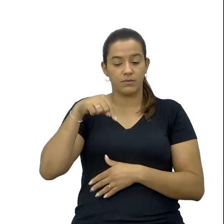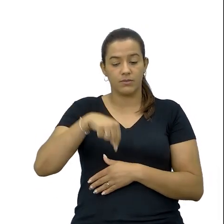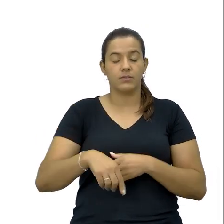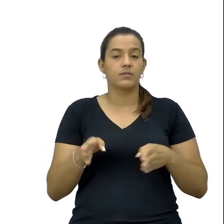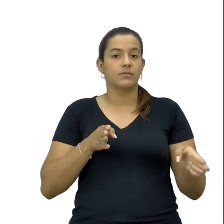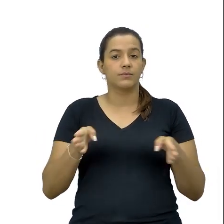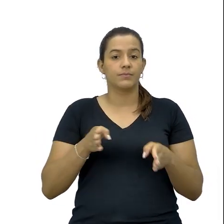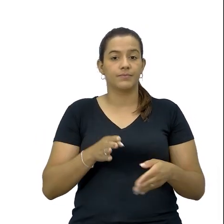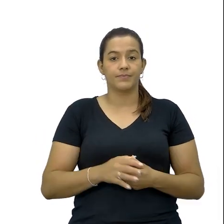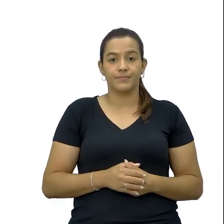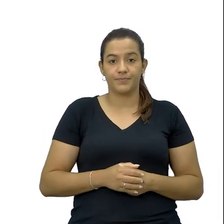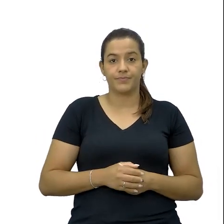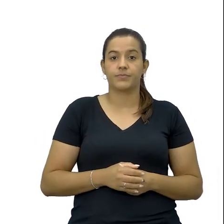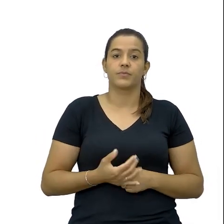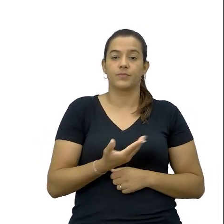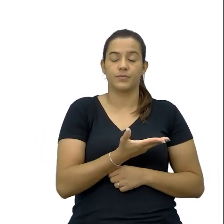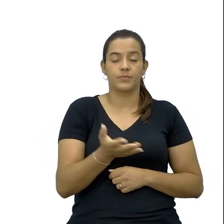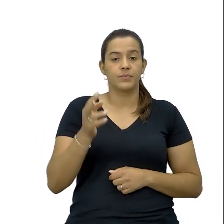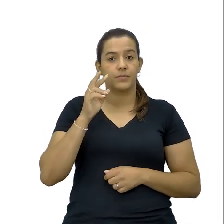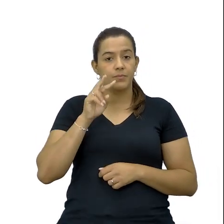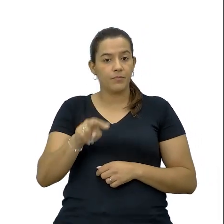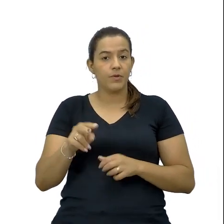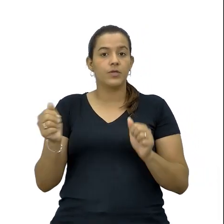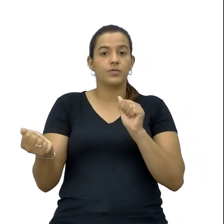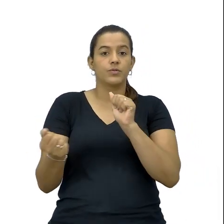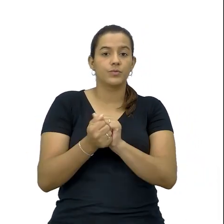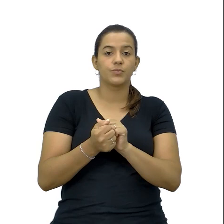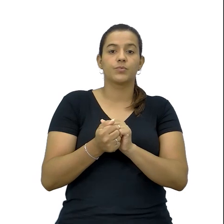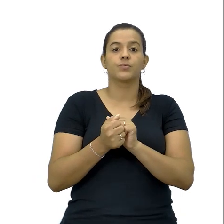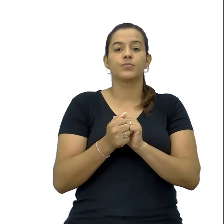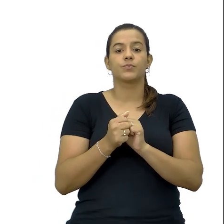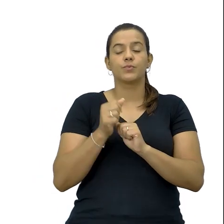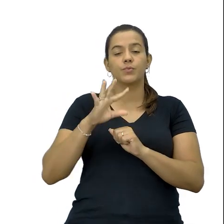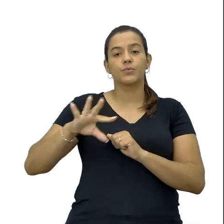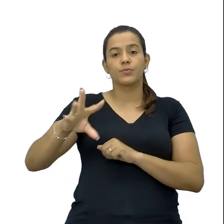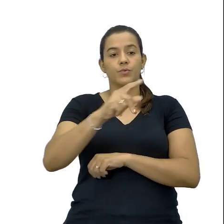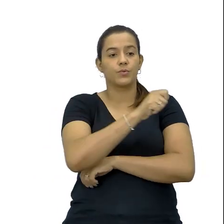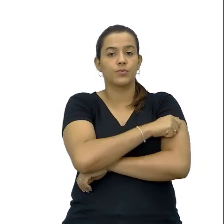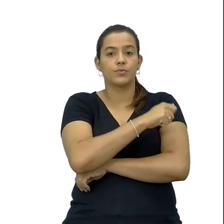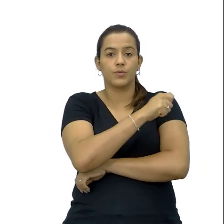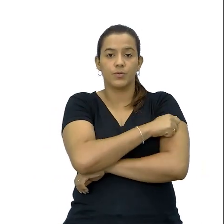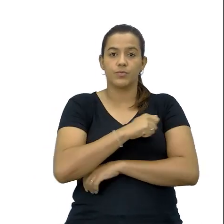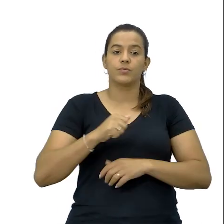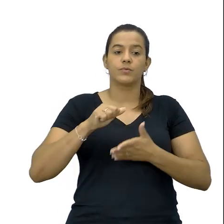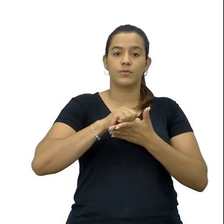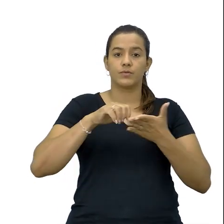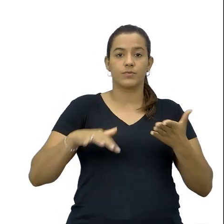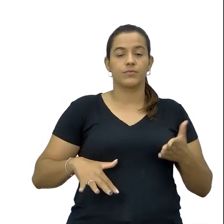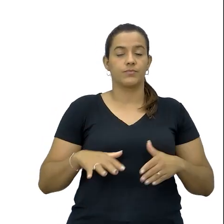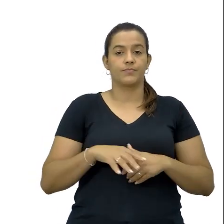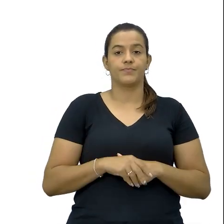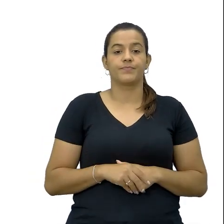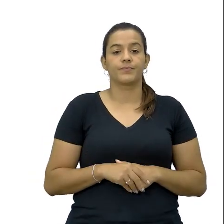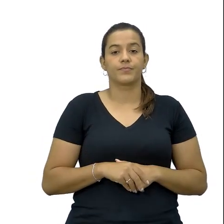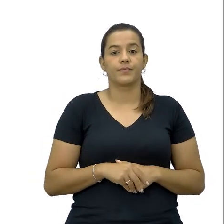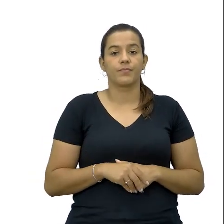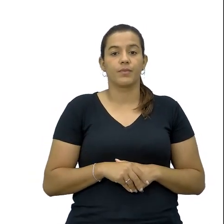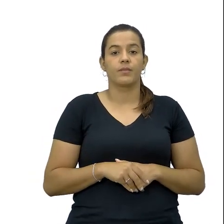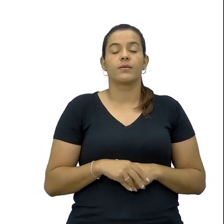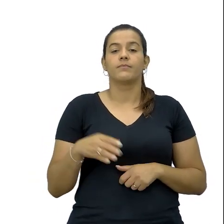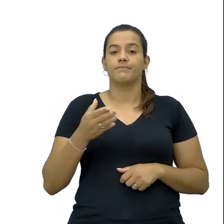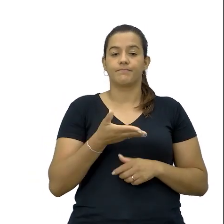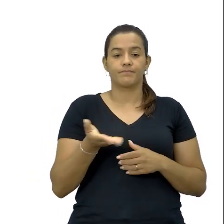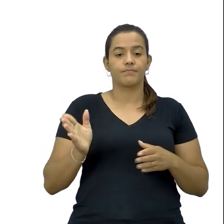né? Discutam um pouco com os estudantes essas atividades. E aí vocês já vão, né,